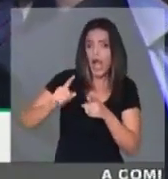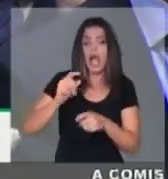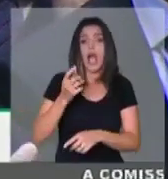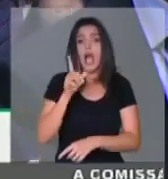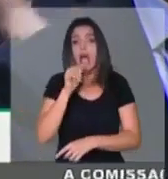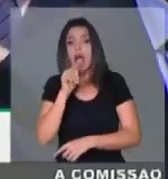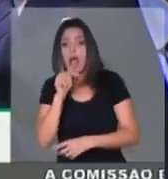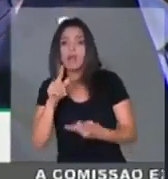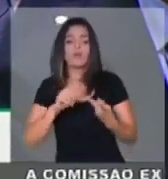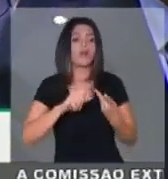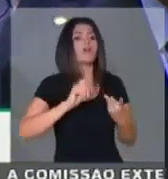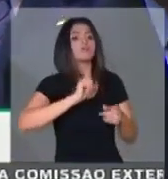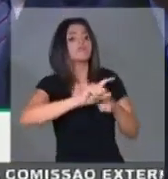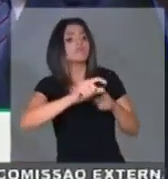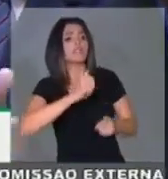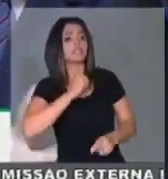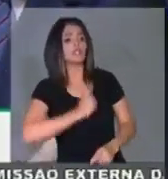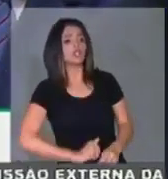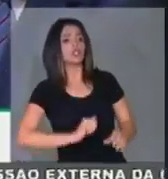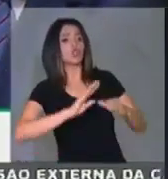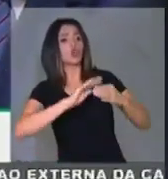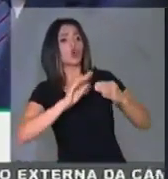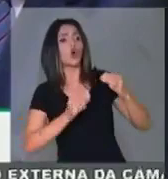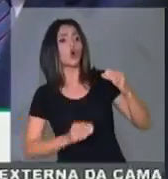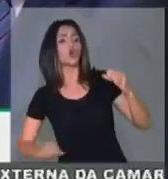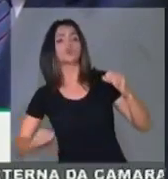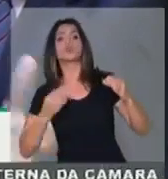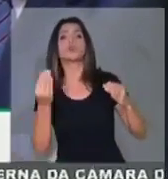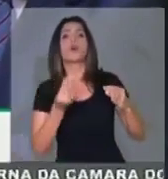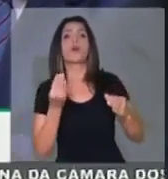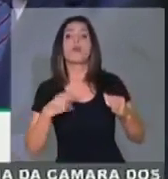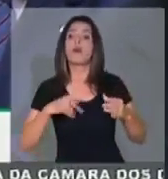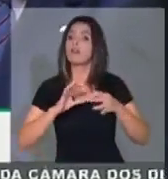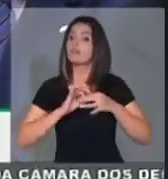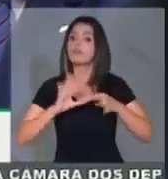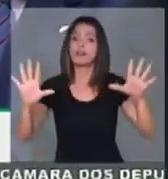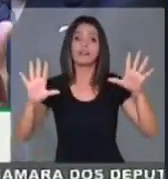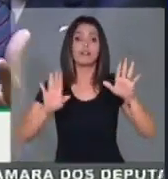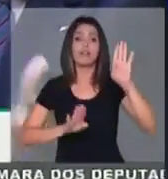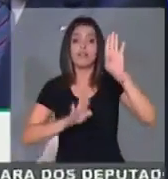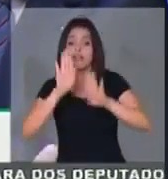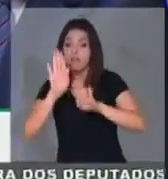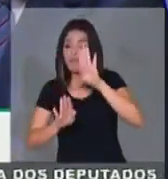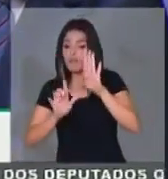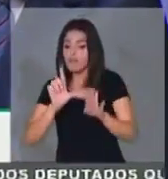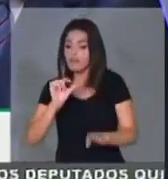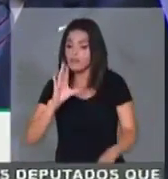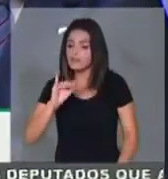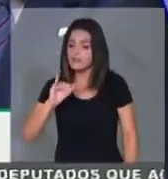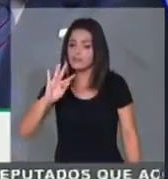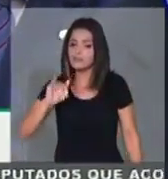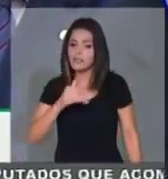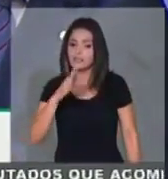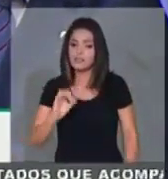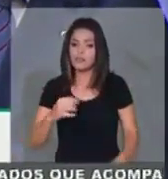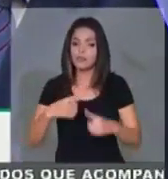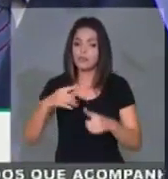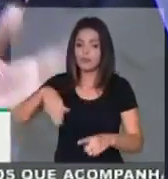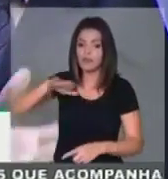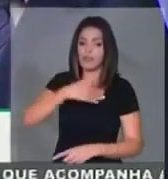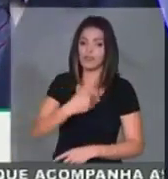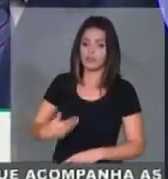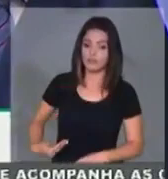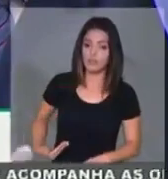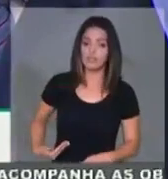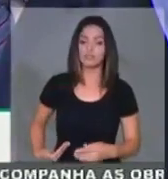esgoto. Qual a melhor forma de fazer isso? Com bastante transparência. Vamos licitar, vamos deixar público para que as melhores empresas, quer